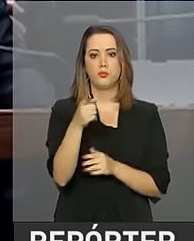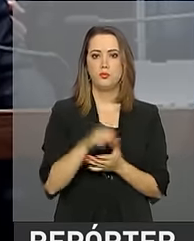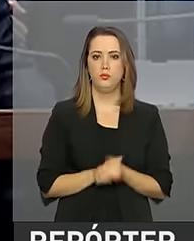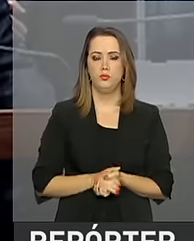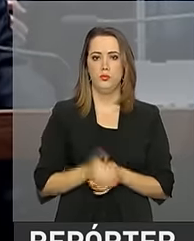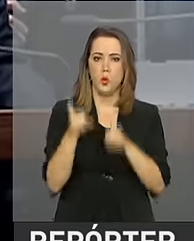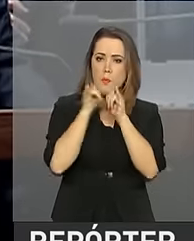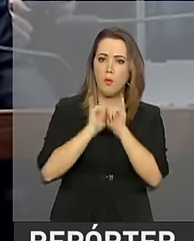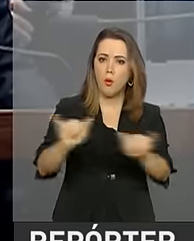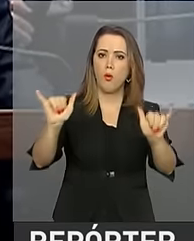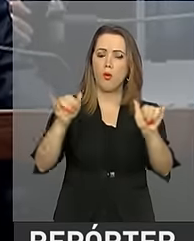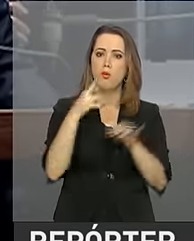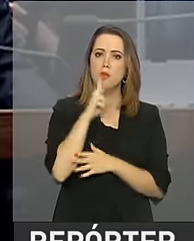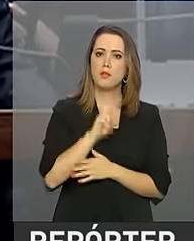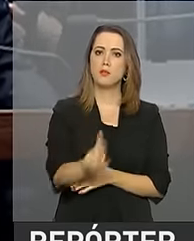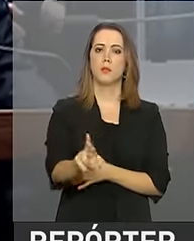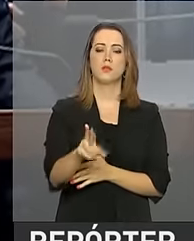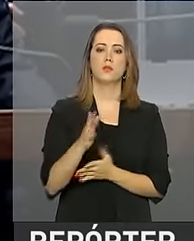Proclamo o resultado.